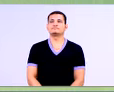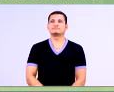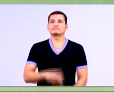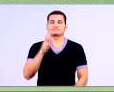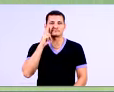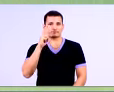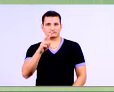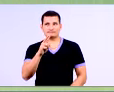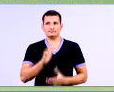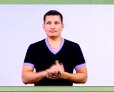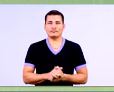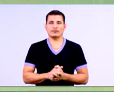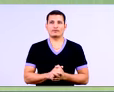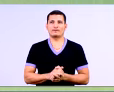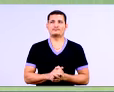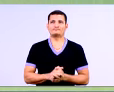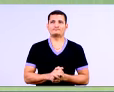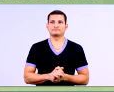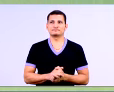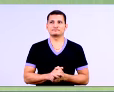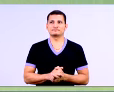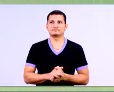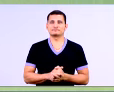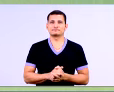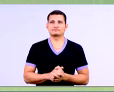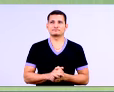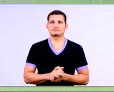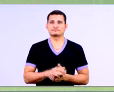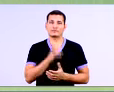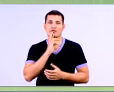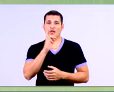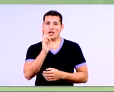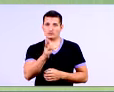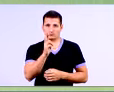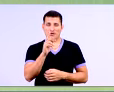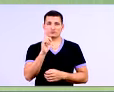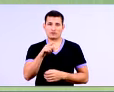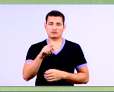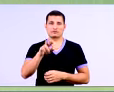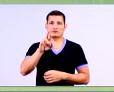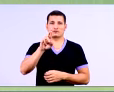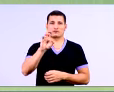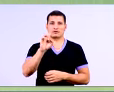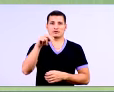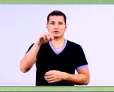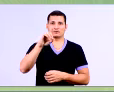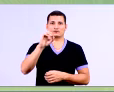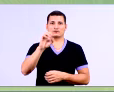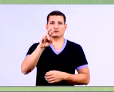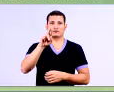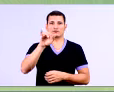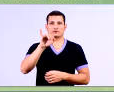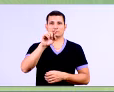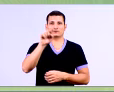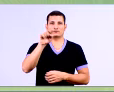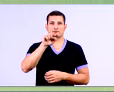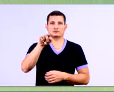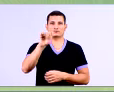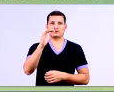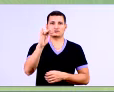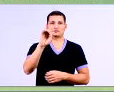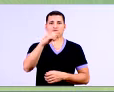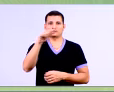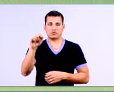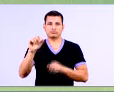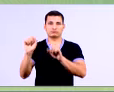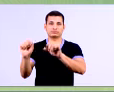Observe bem, o resultado aqui foi o que nós chamamos de renderização. O navegador